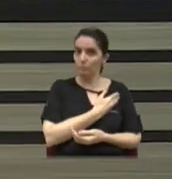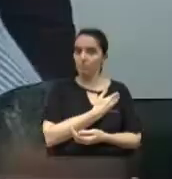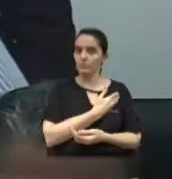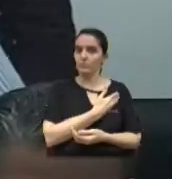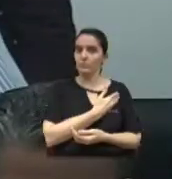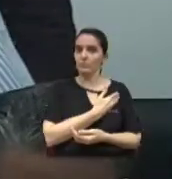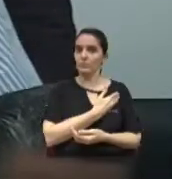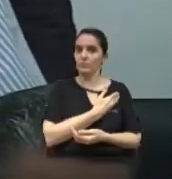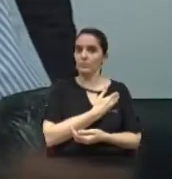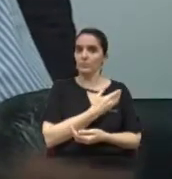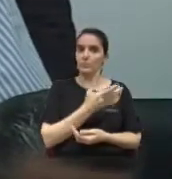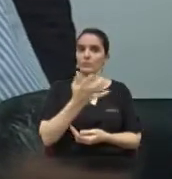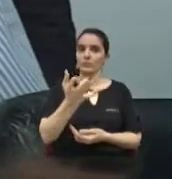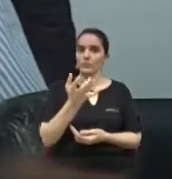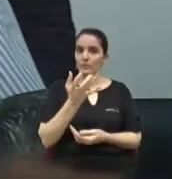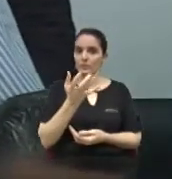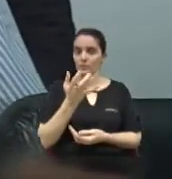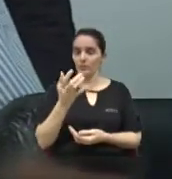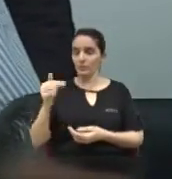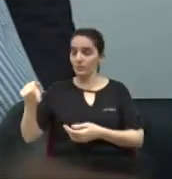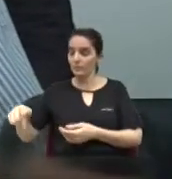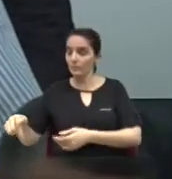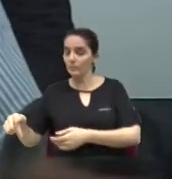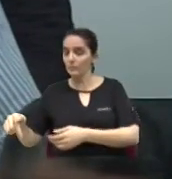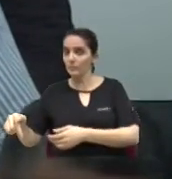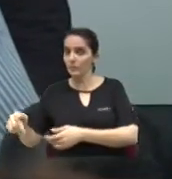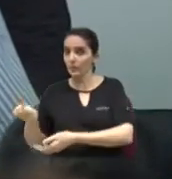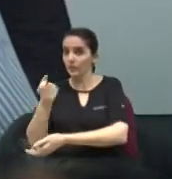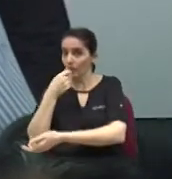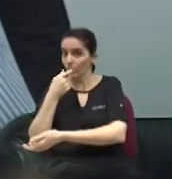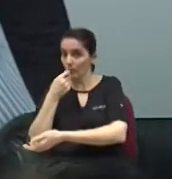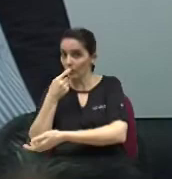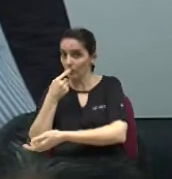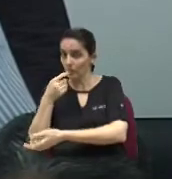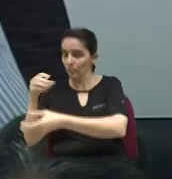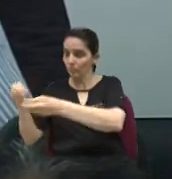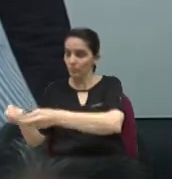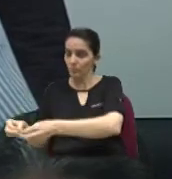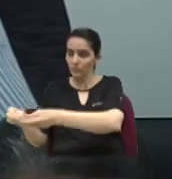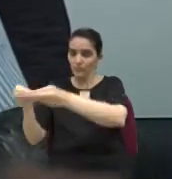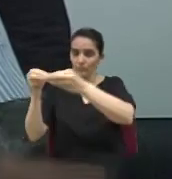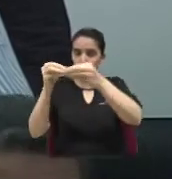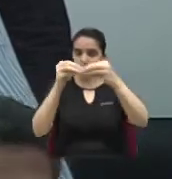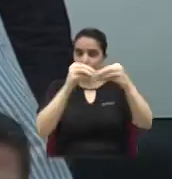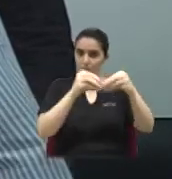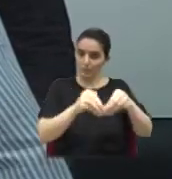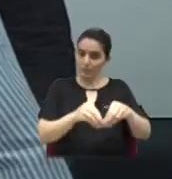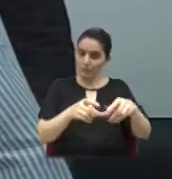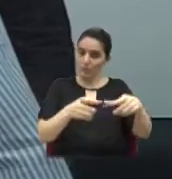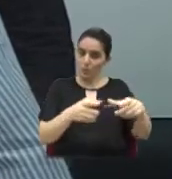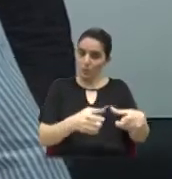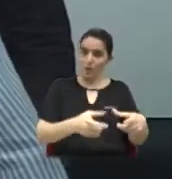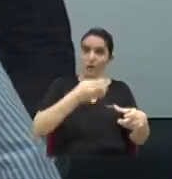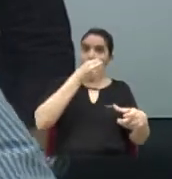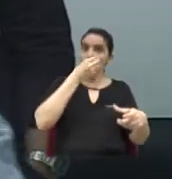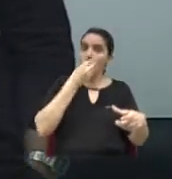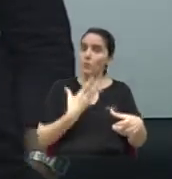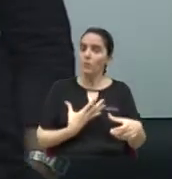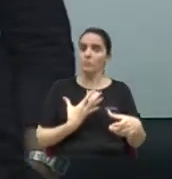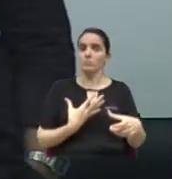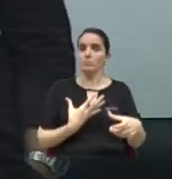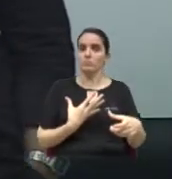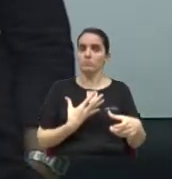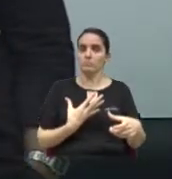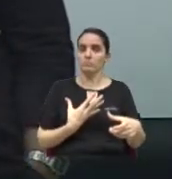que saia daquele imóvel a farmácia, que vá para um local adequado.